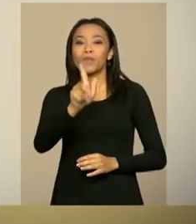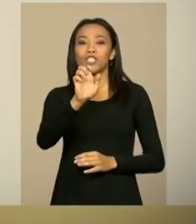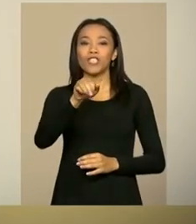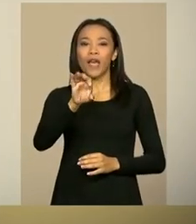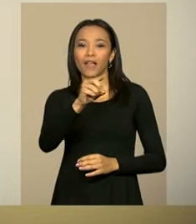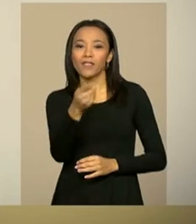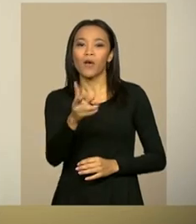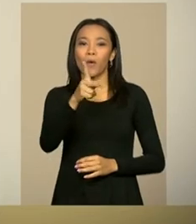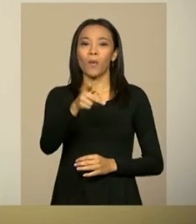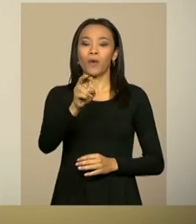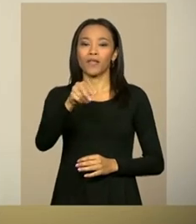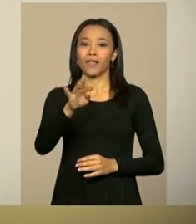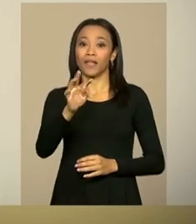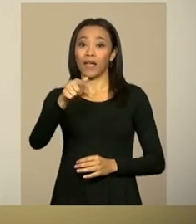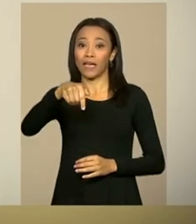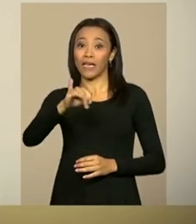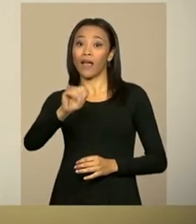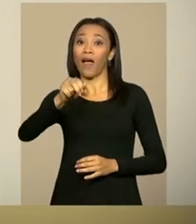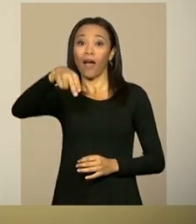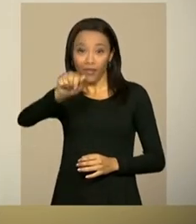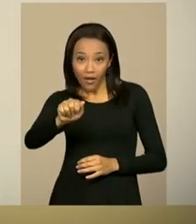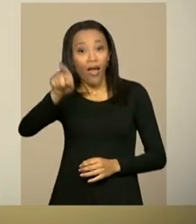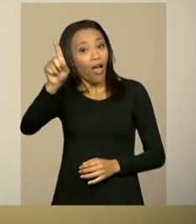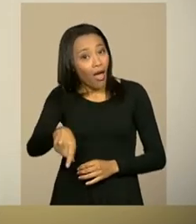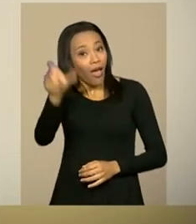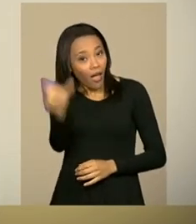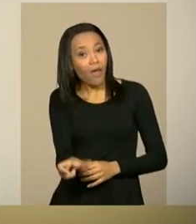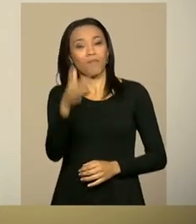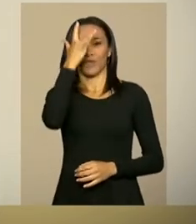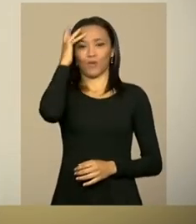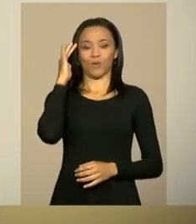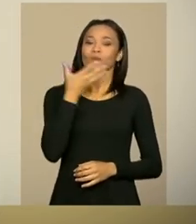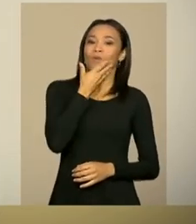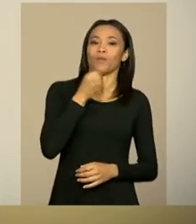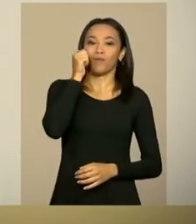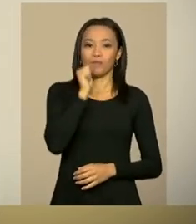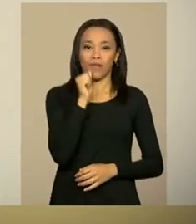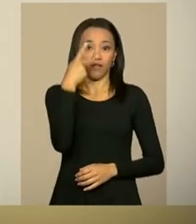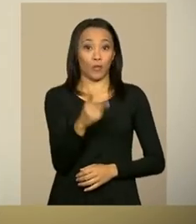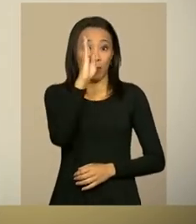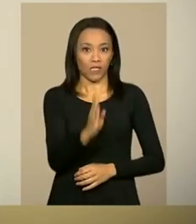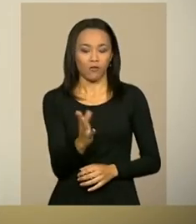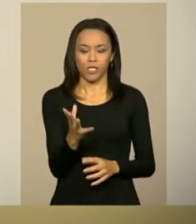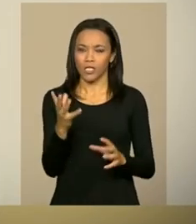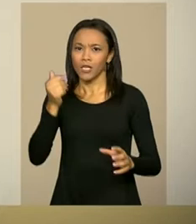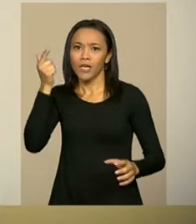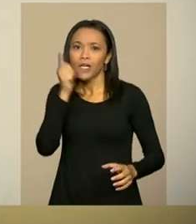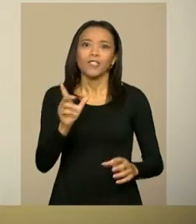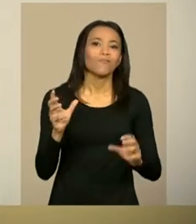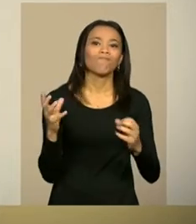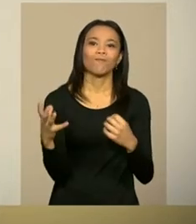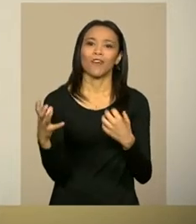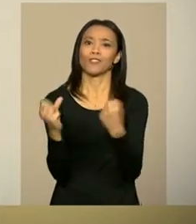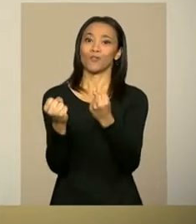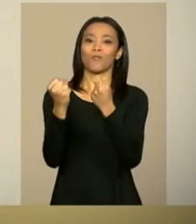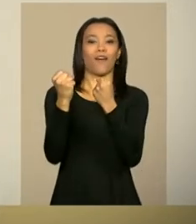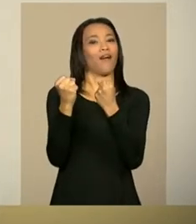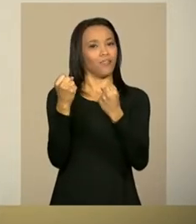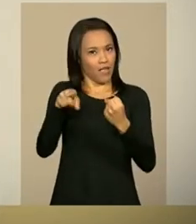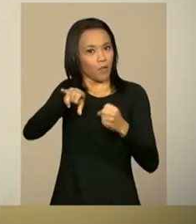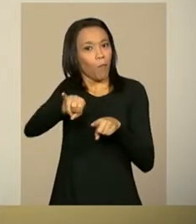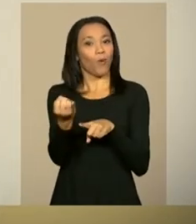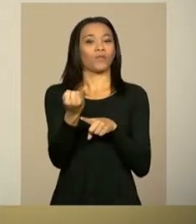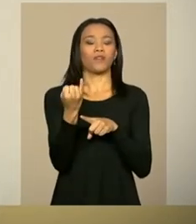geração pronatecna É isso mesmo são os brasileiros e as brasileiras que agarraram essa oportunidade de ouro e